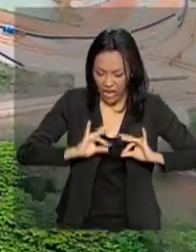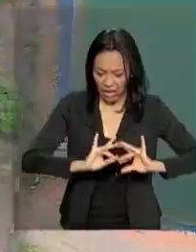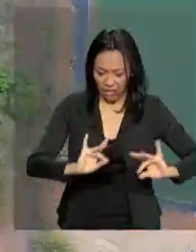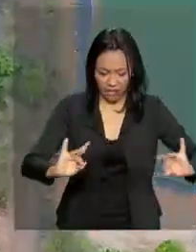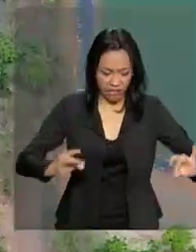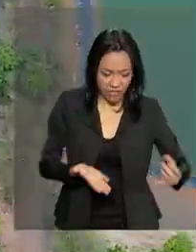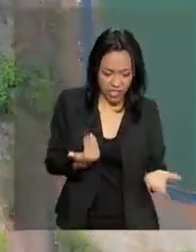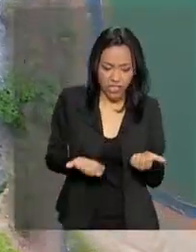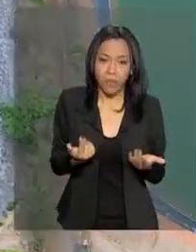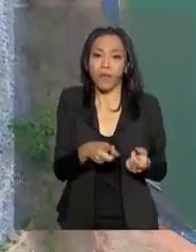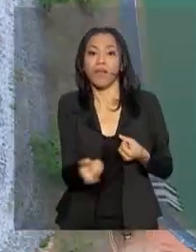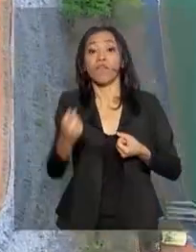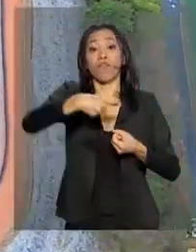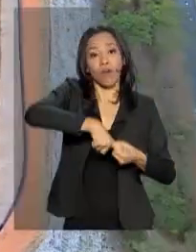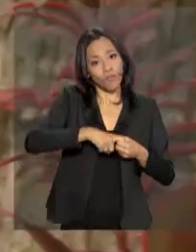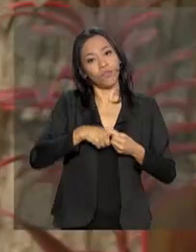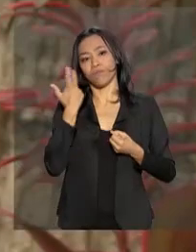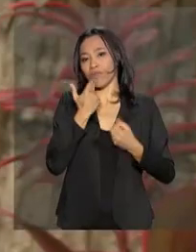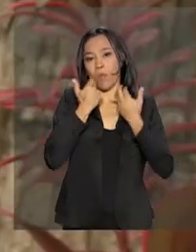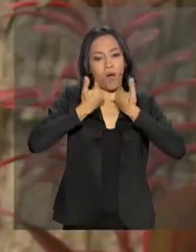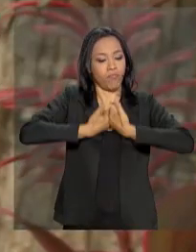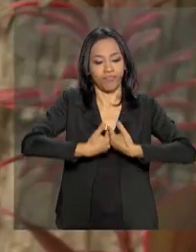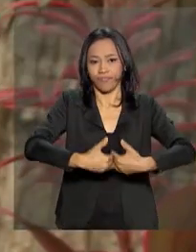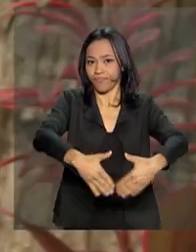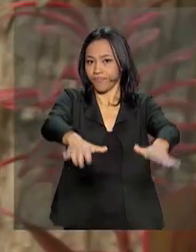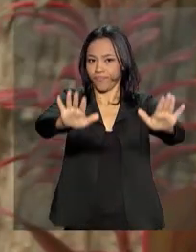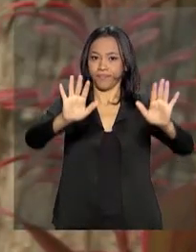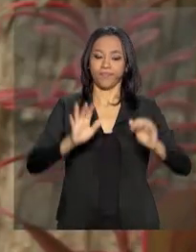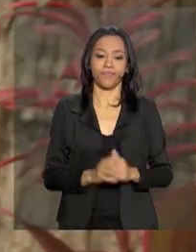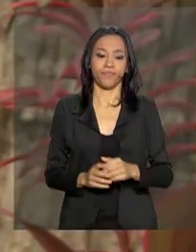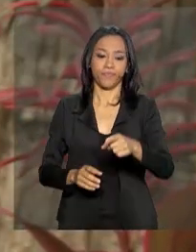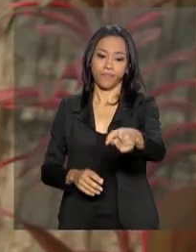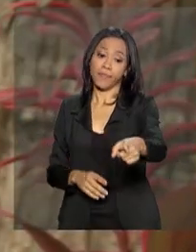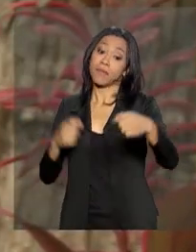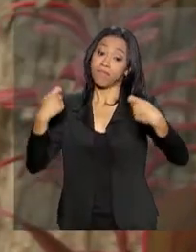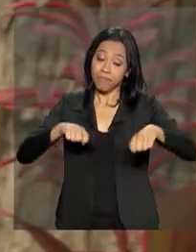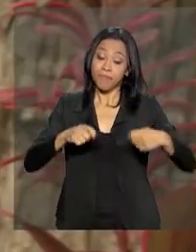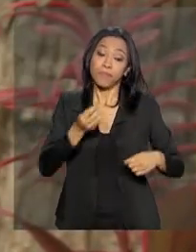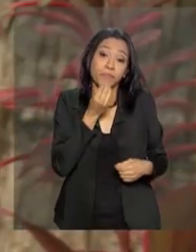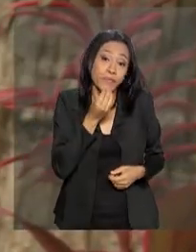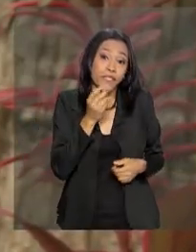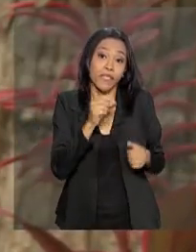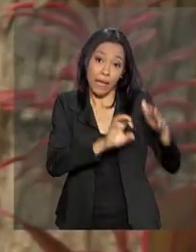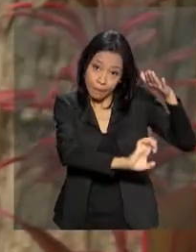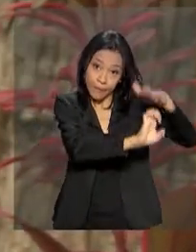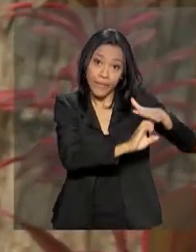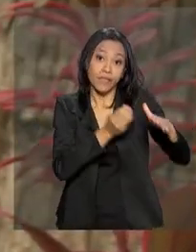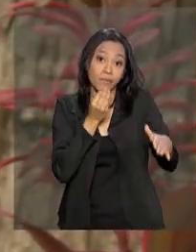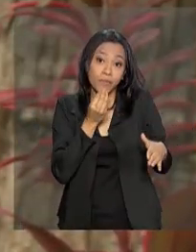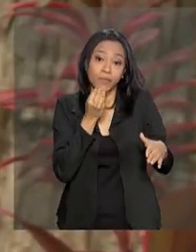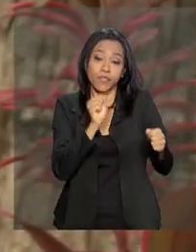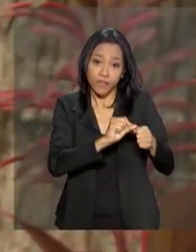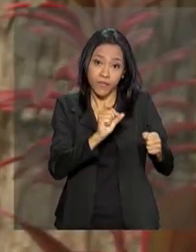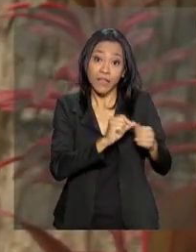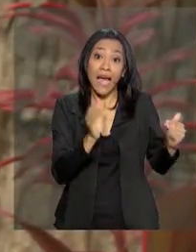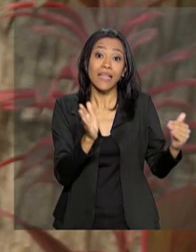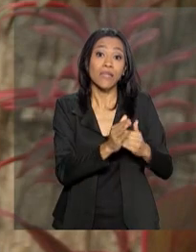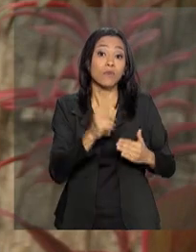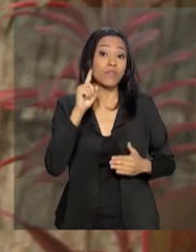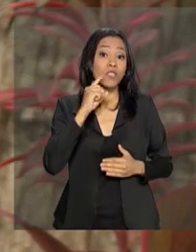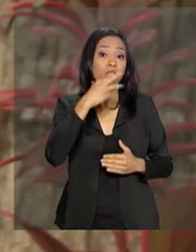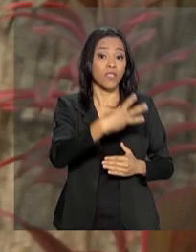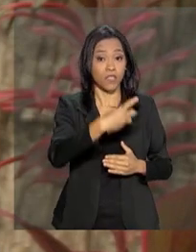estruturas para que ela volte a operar. A Samarco ela teria que ter feito a dragagem até o dia 31 de dezembro de 2016